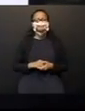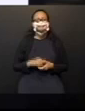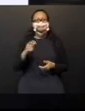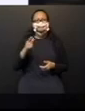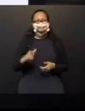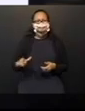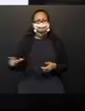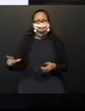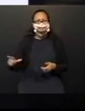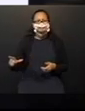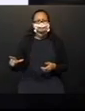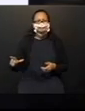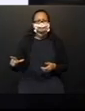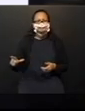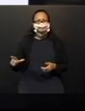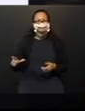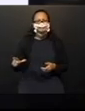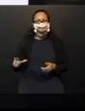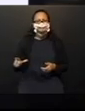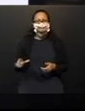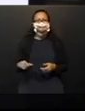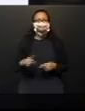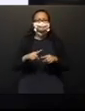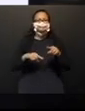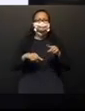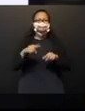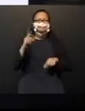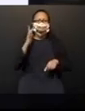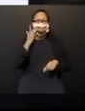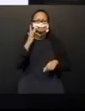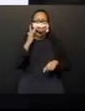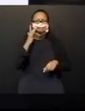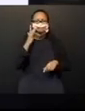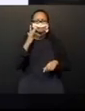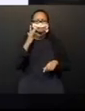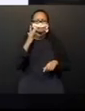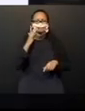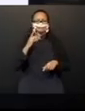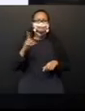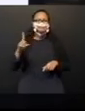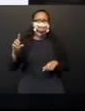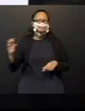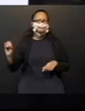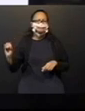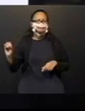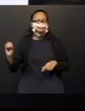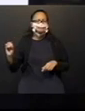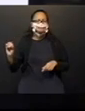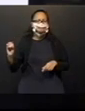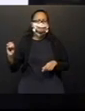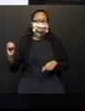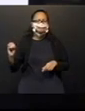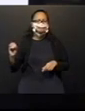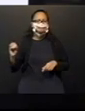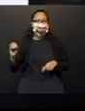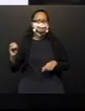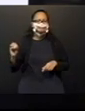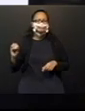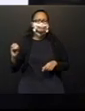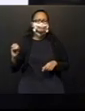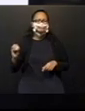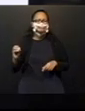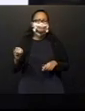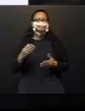continuar falando do nosso material dourado, tá? Do nosso material base 10, que a gente vai bater bem